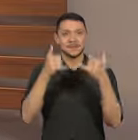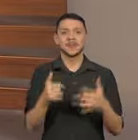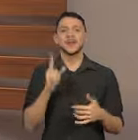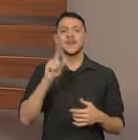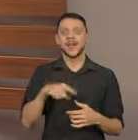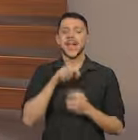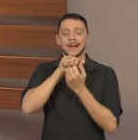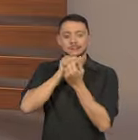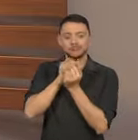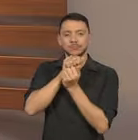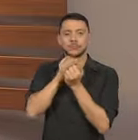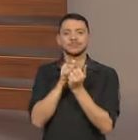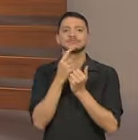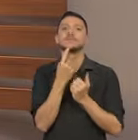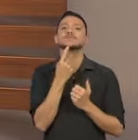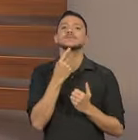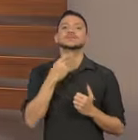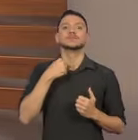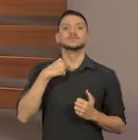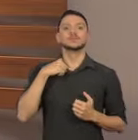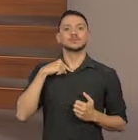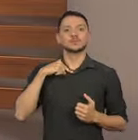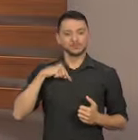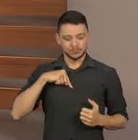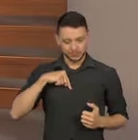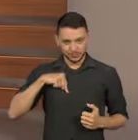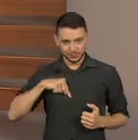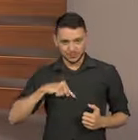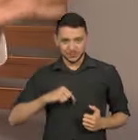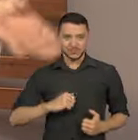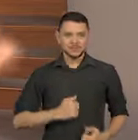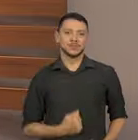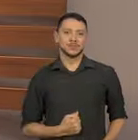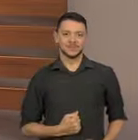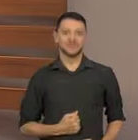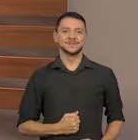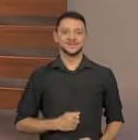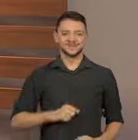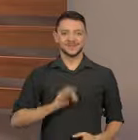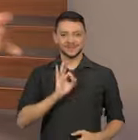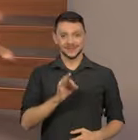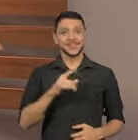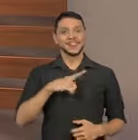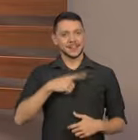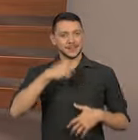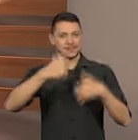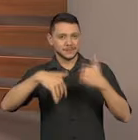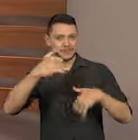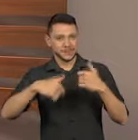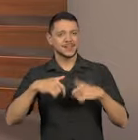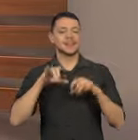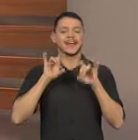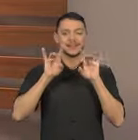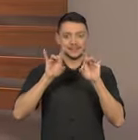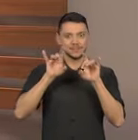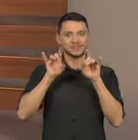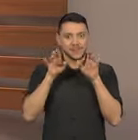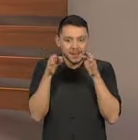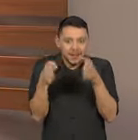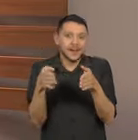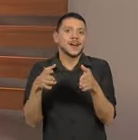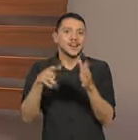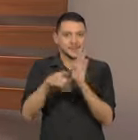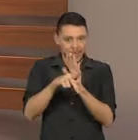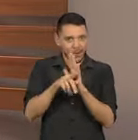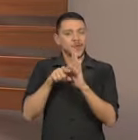até chegar no estômago. Então eu vou retomar dessa parte, vou falar um pouquinho da parte técnica, que é importante também, a parte científica, vai ter alguns